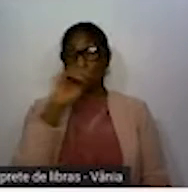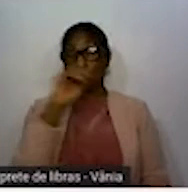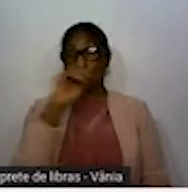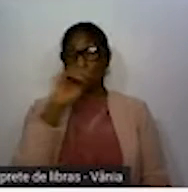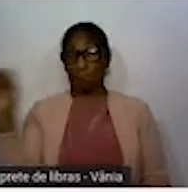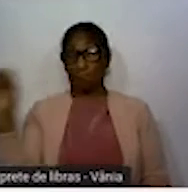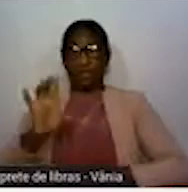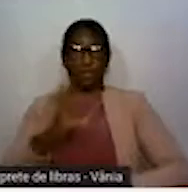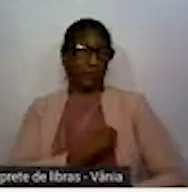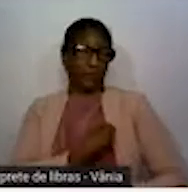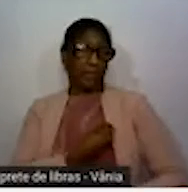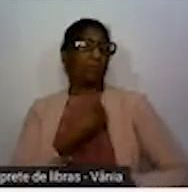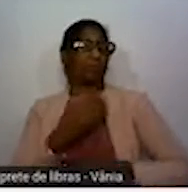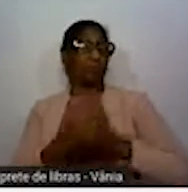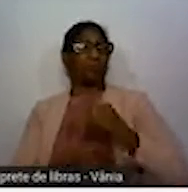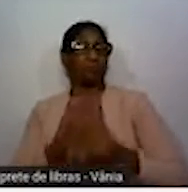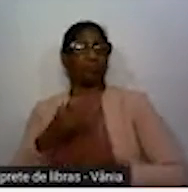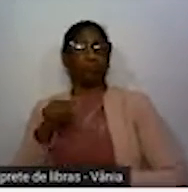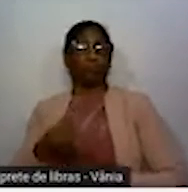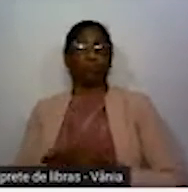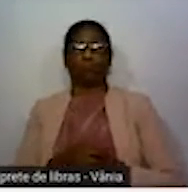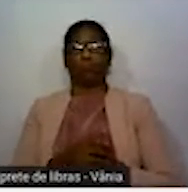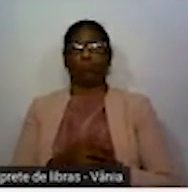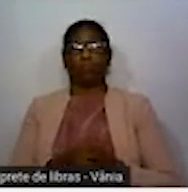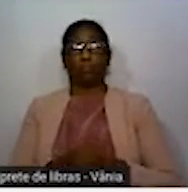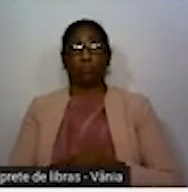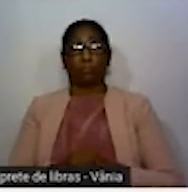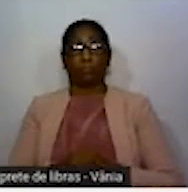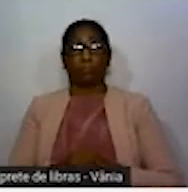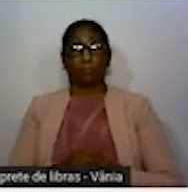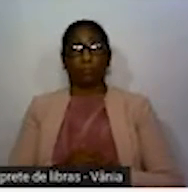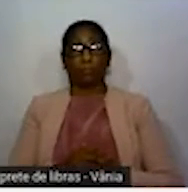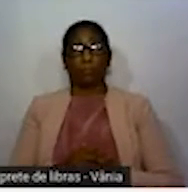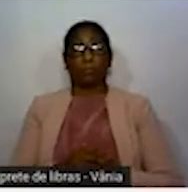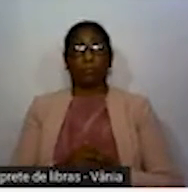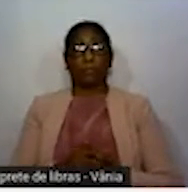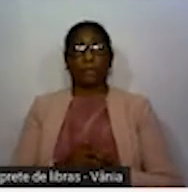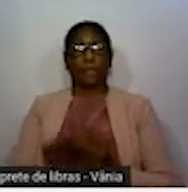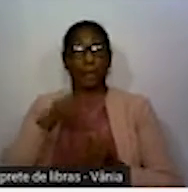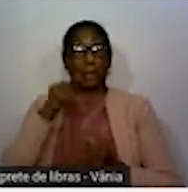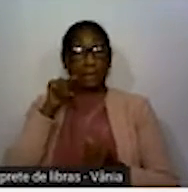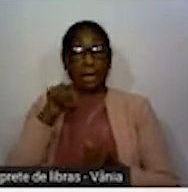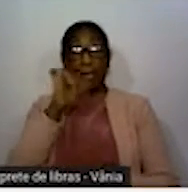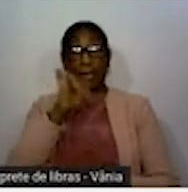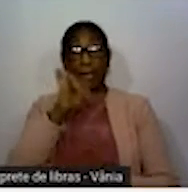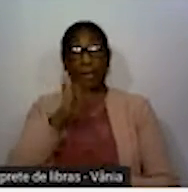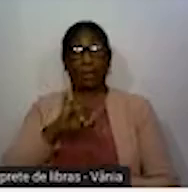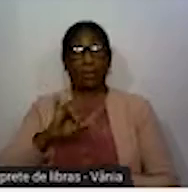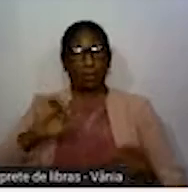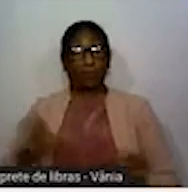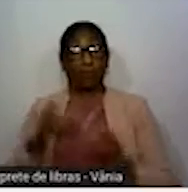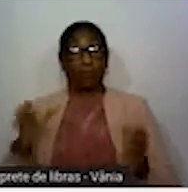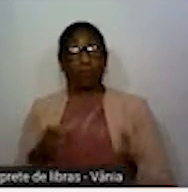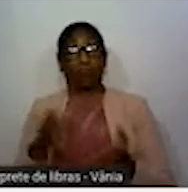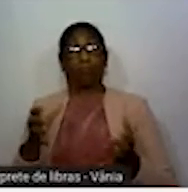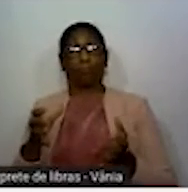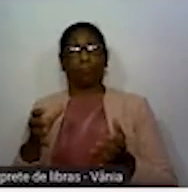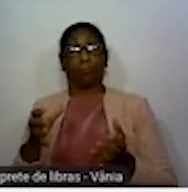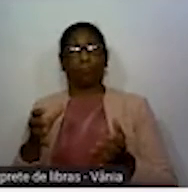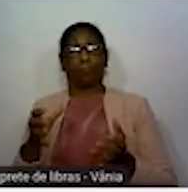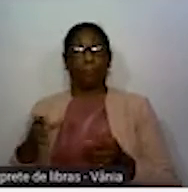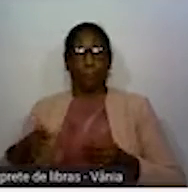que é determinante os são determinantes os estímulos que ela recebe para o seu melhor desenvolvimento